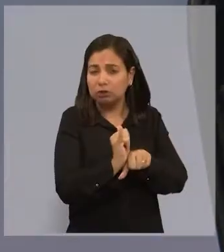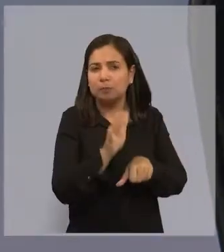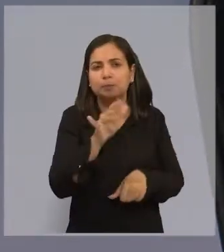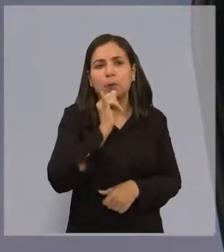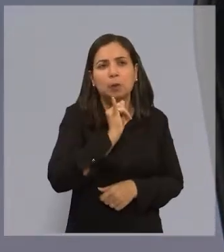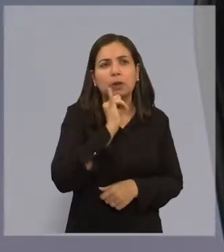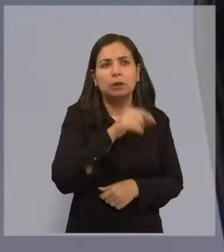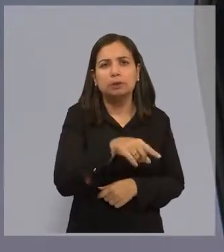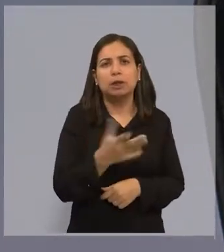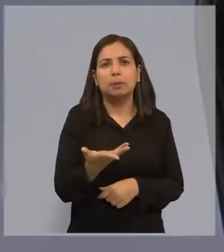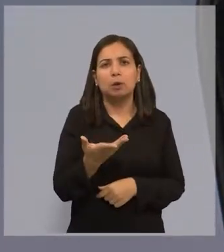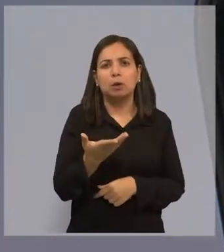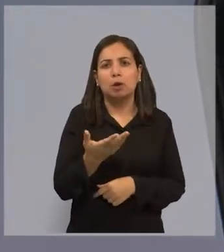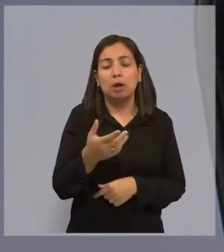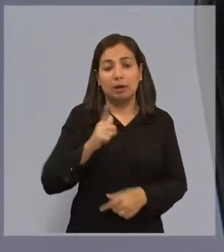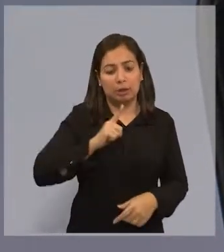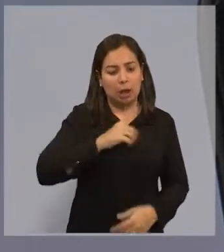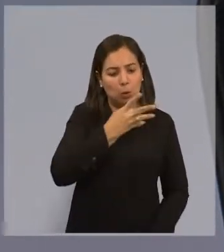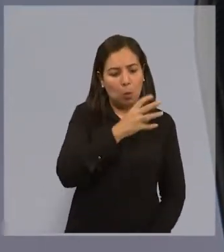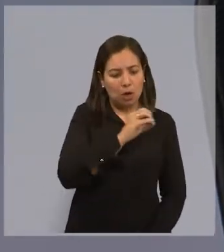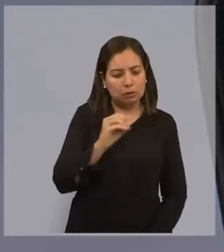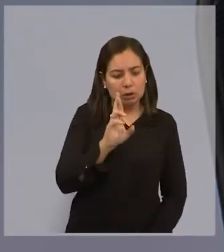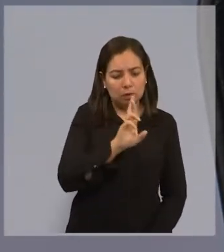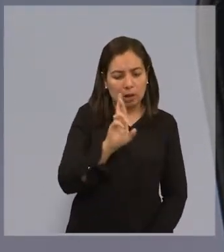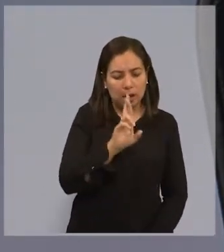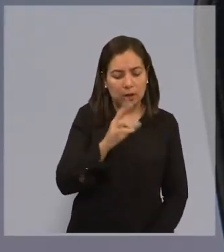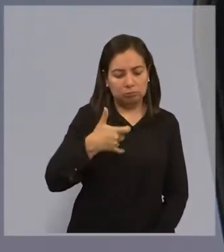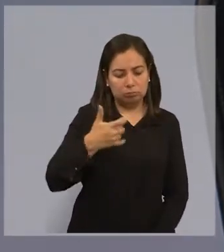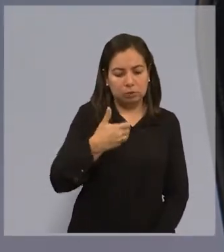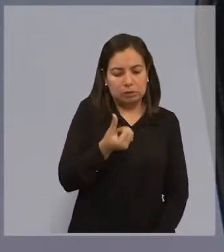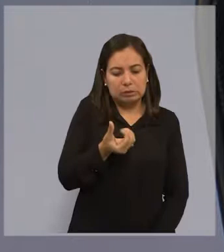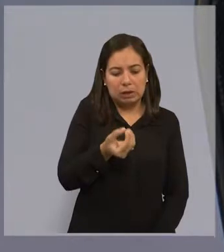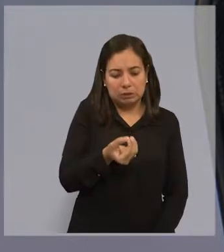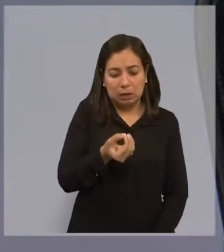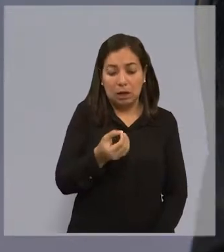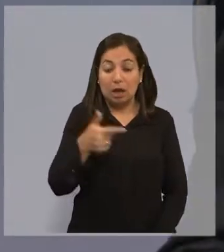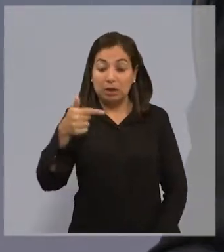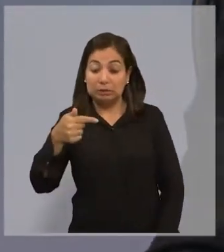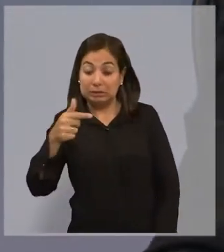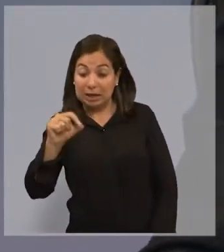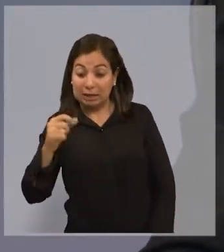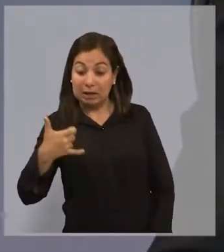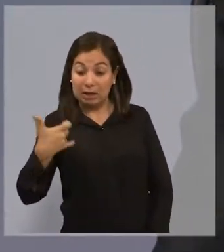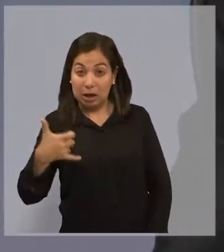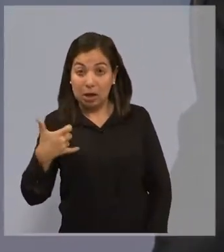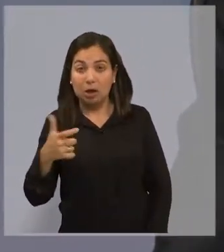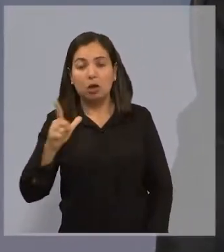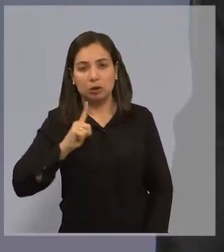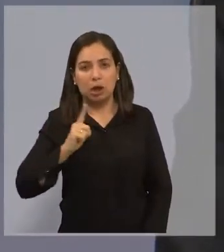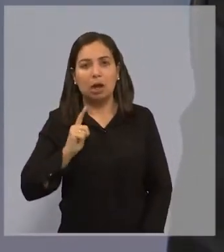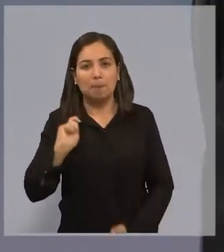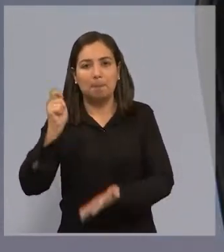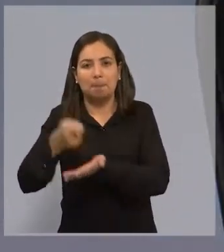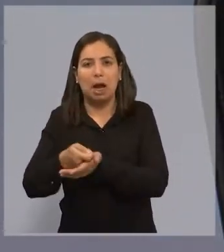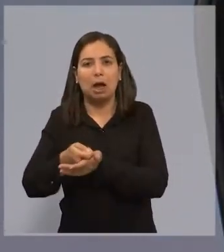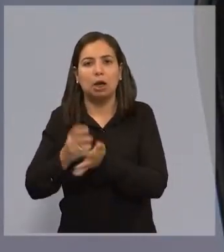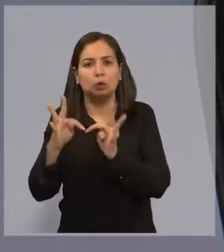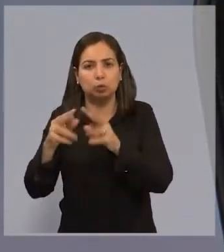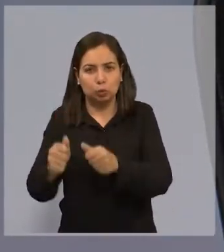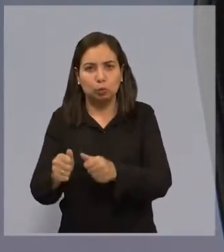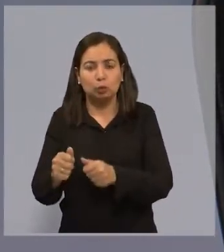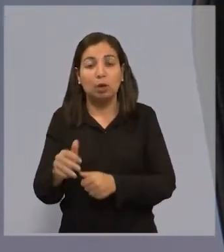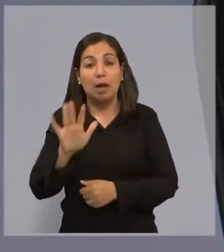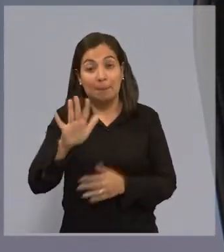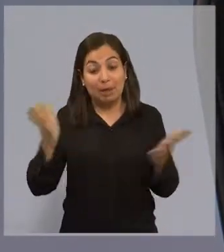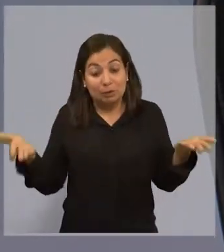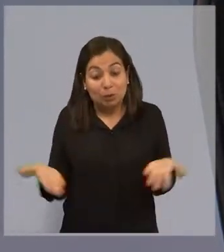O cidadão, que no caso aí, ele receberia R$400 com 60 anos. e 70 anos ele receberia integralmente. Hoje ele receberia